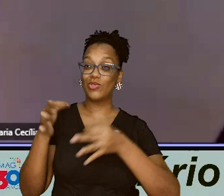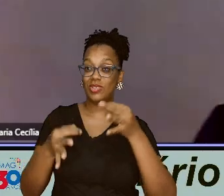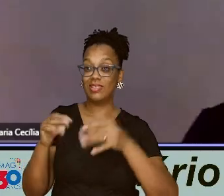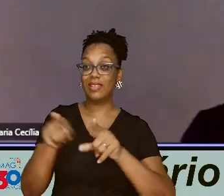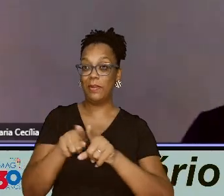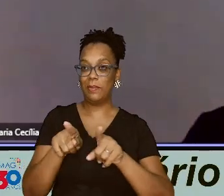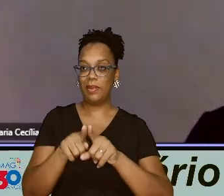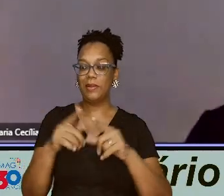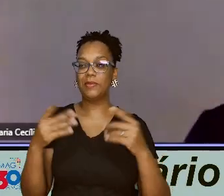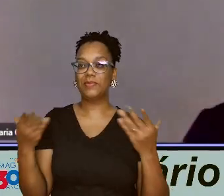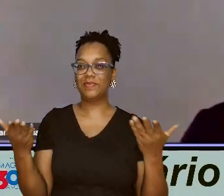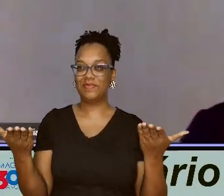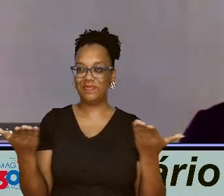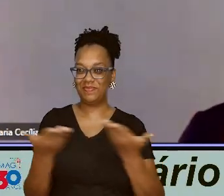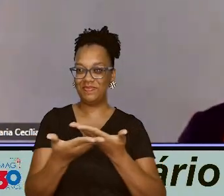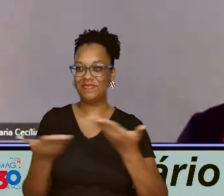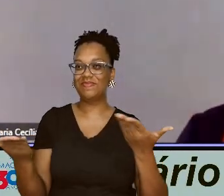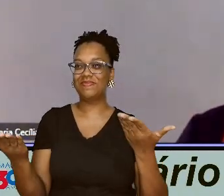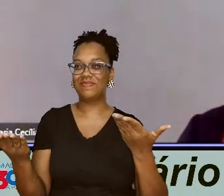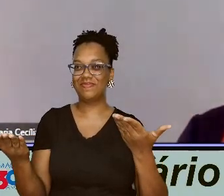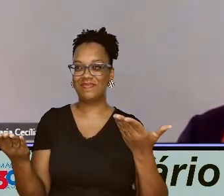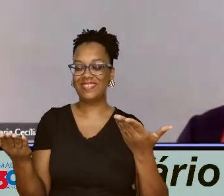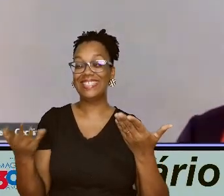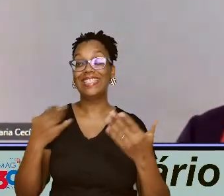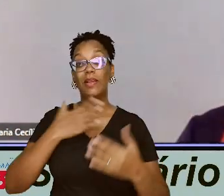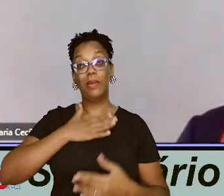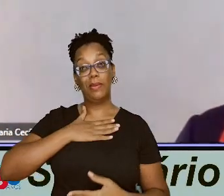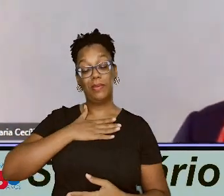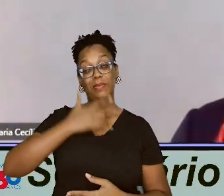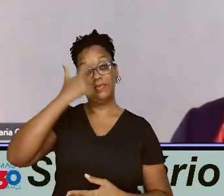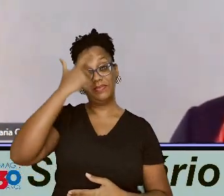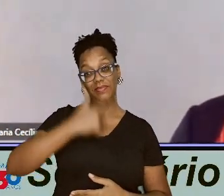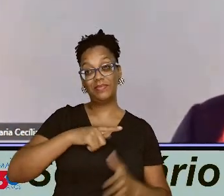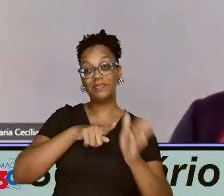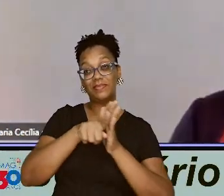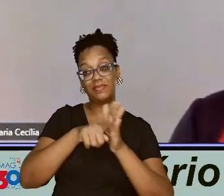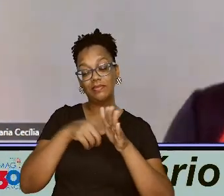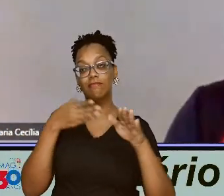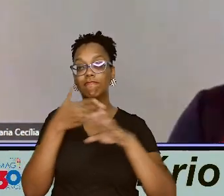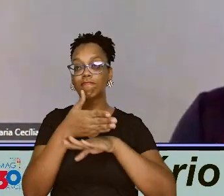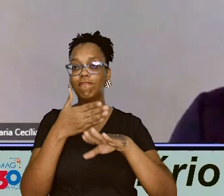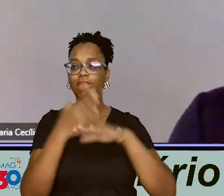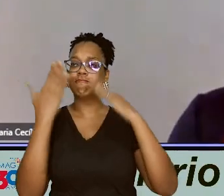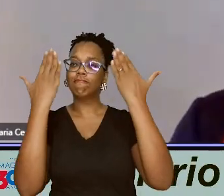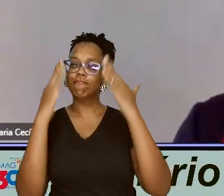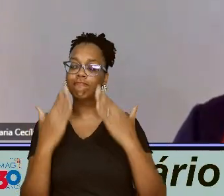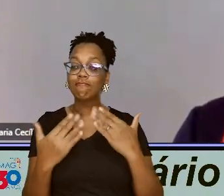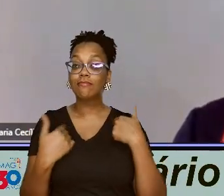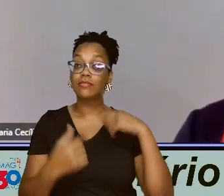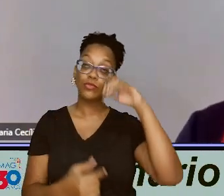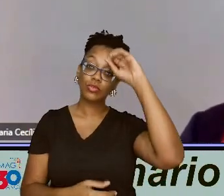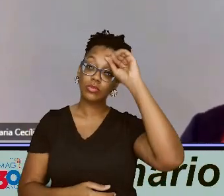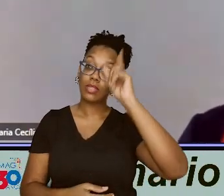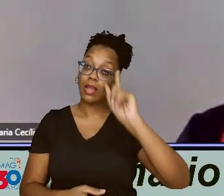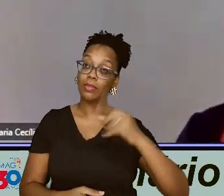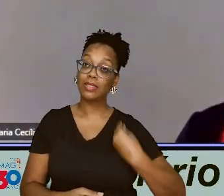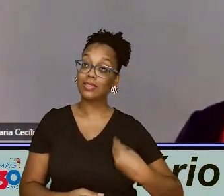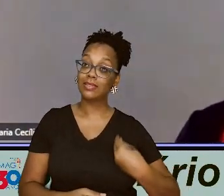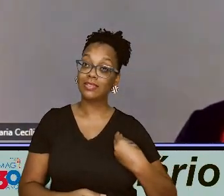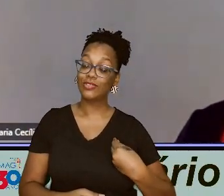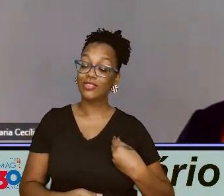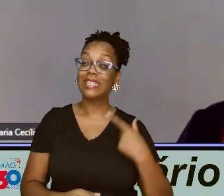mão dupla. Então, da nossa parte, enquanto pesquisadores, a gente tem acesso a outras bases de dados que a gente nem sabe que existem. A gente